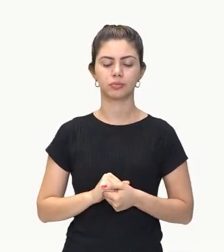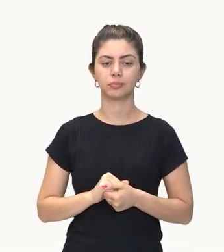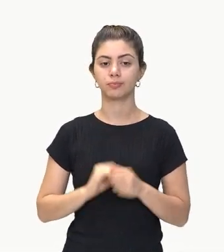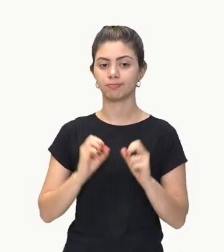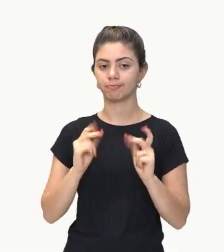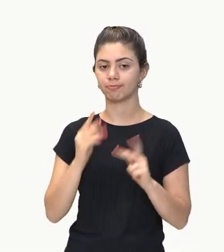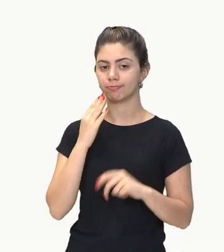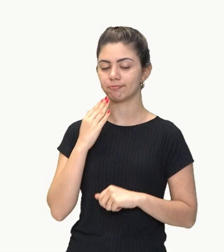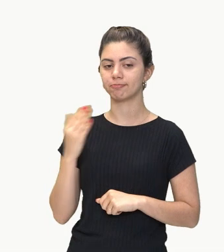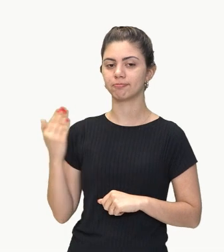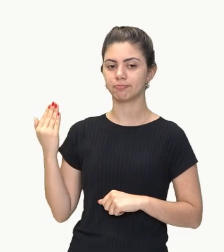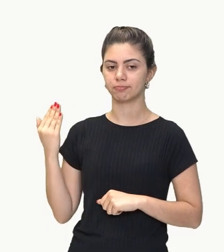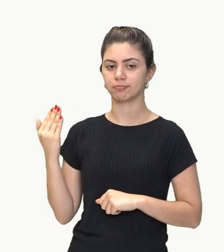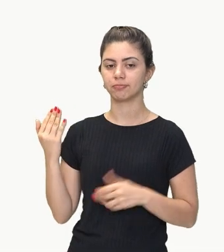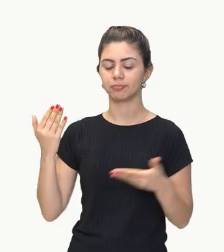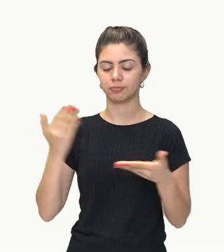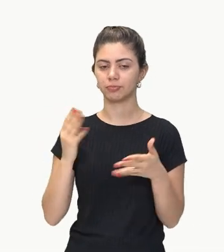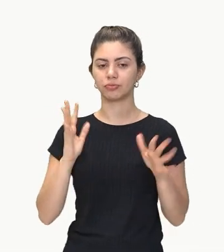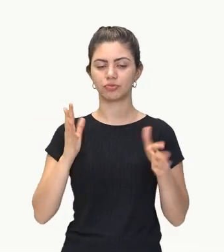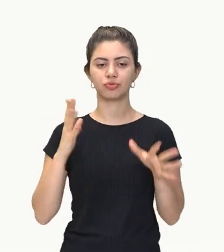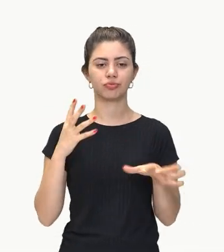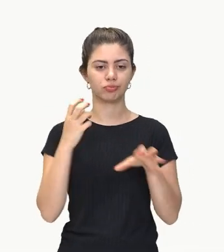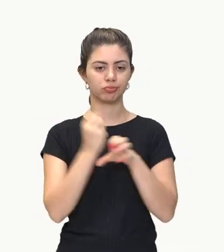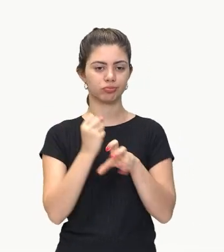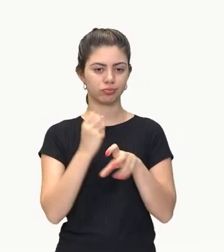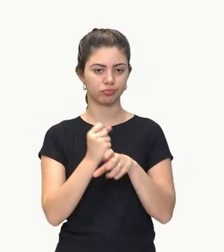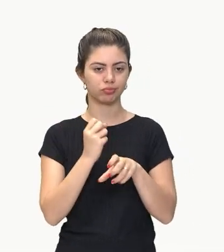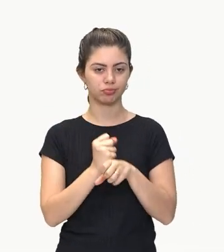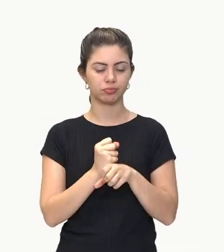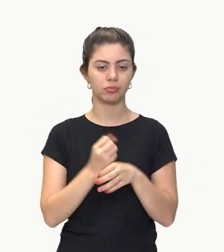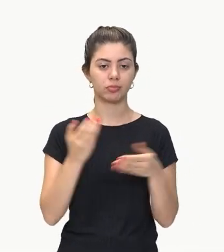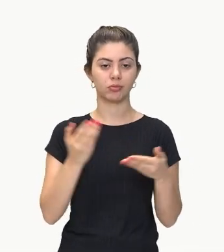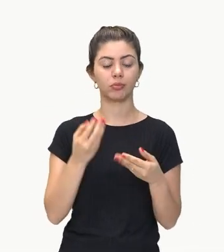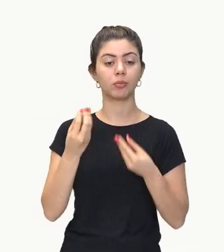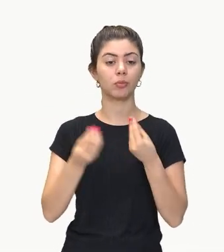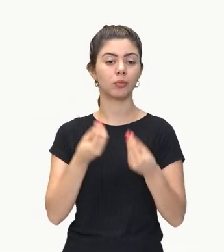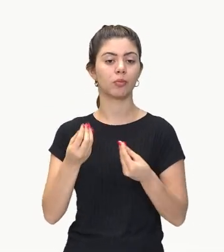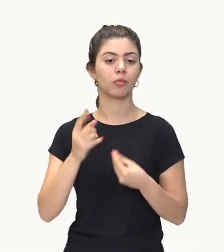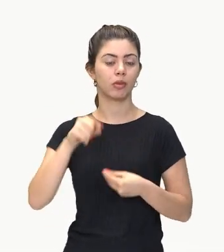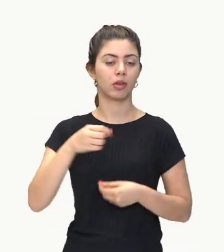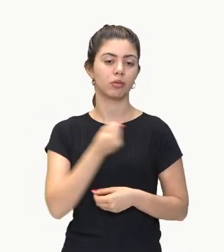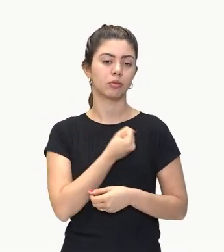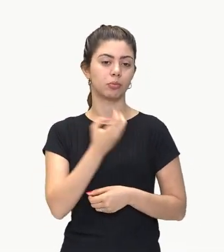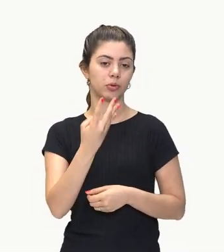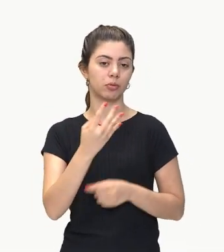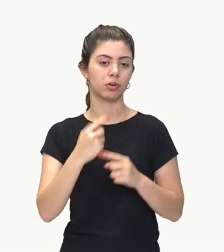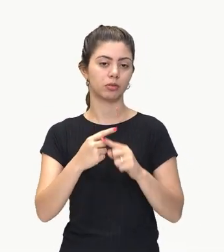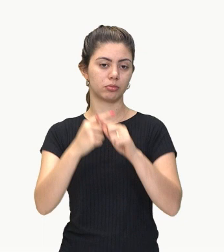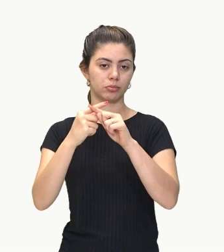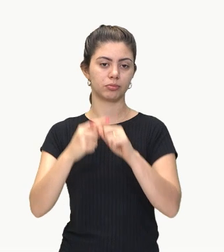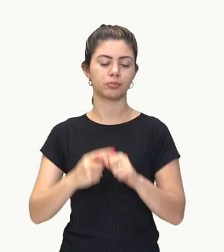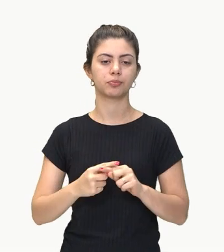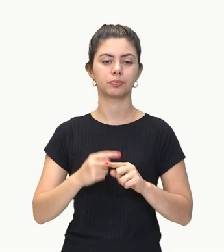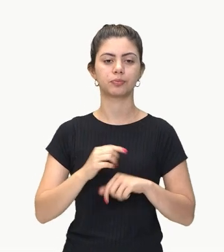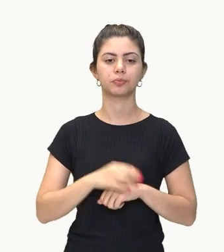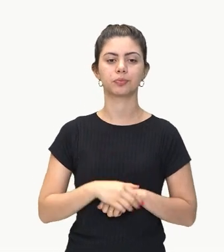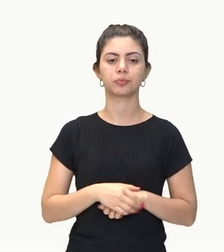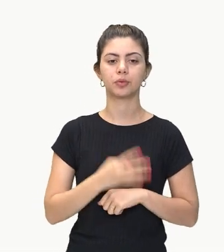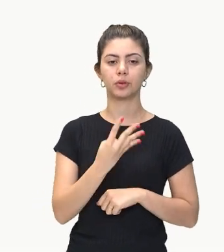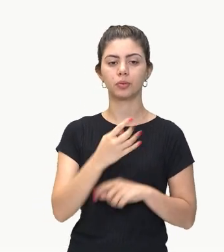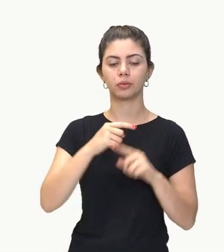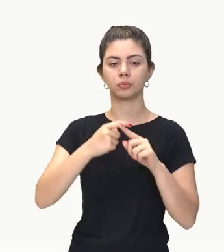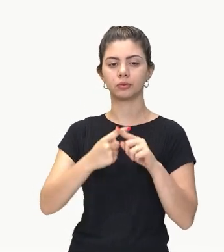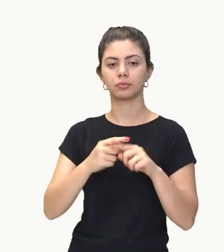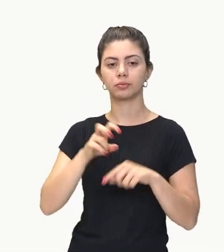Ok? Agora que eu multipliquei o 5 por todos, eu vou multiplicar o 4. Então, vou fazer, ó, 4